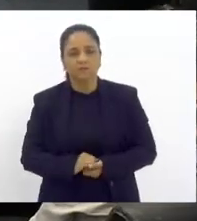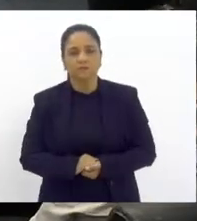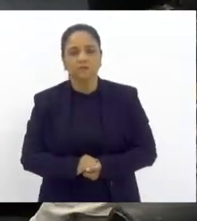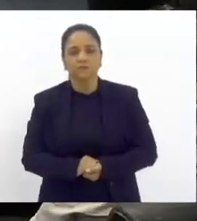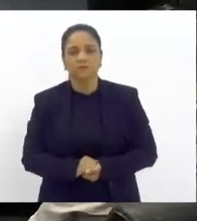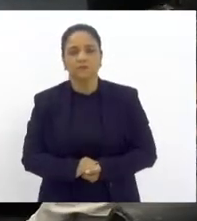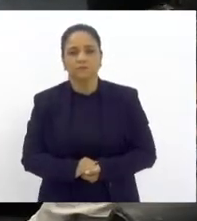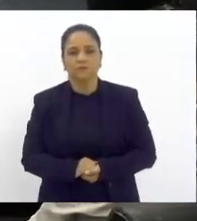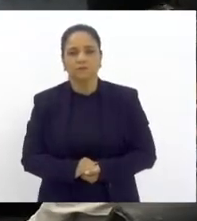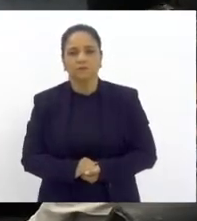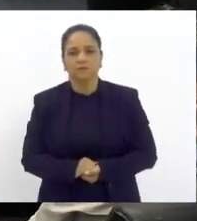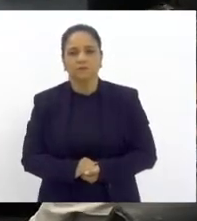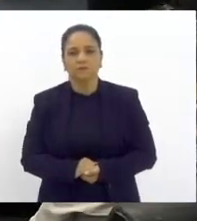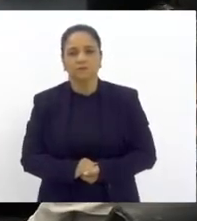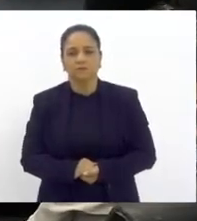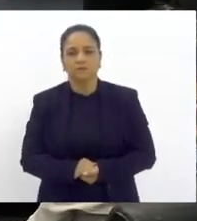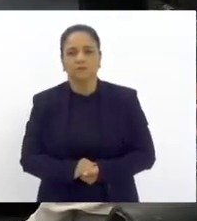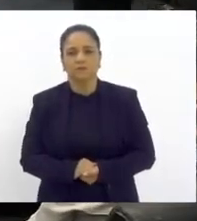aqui.